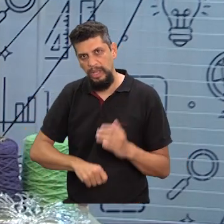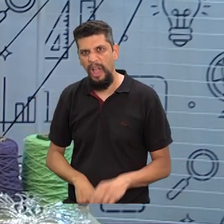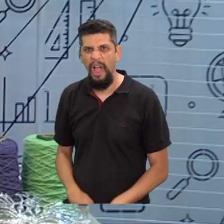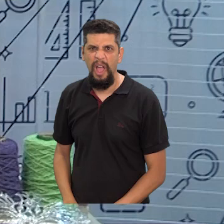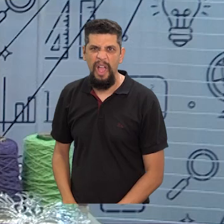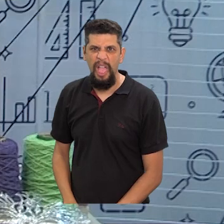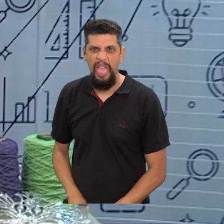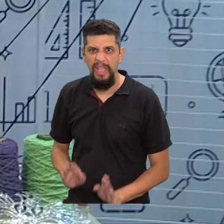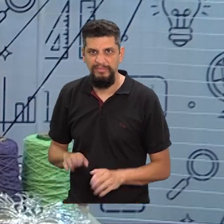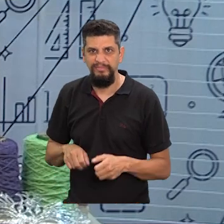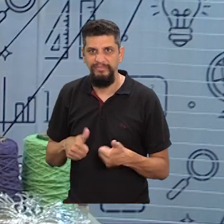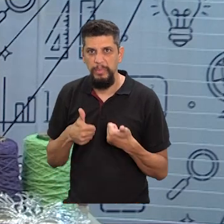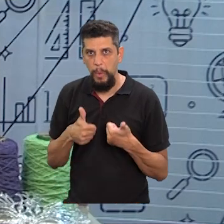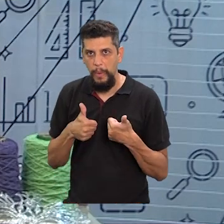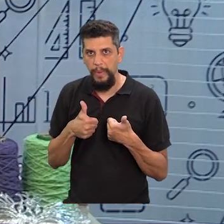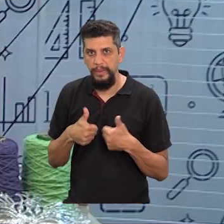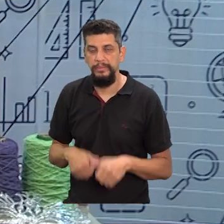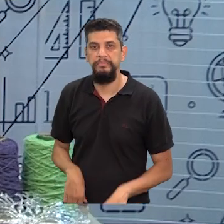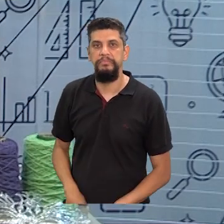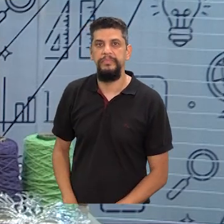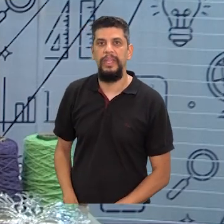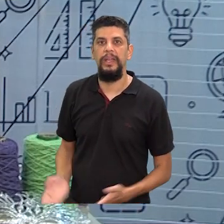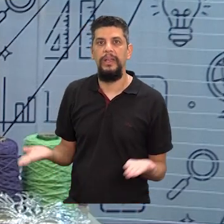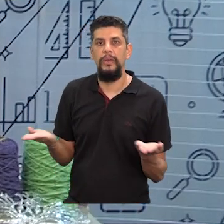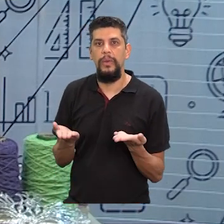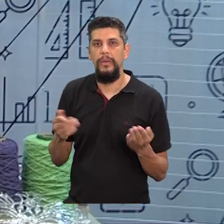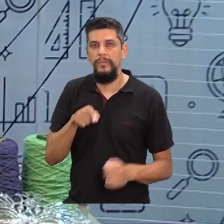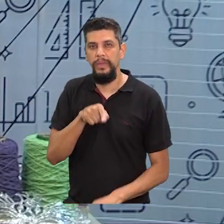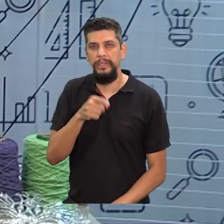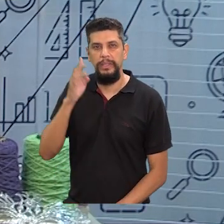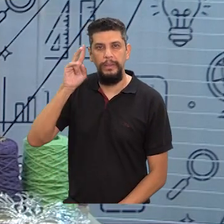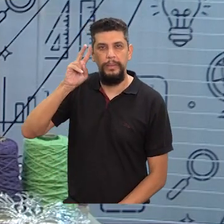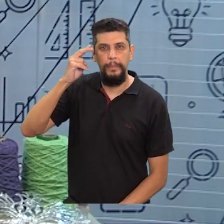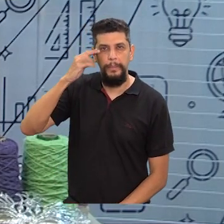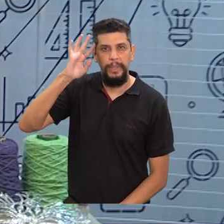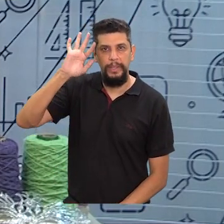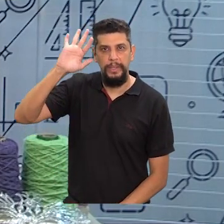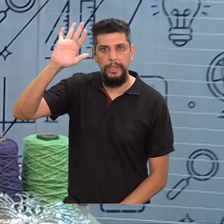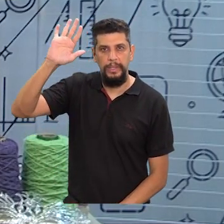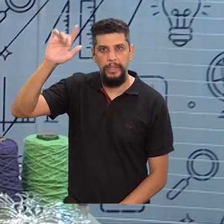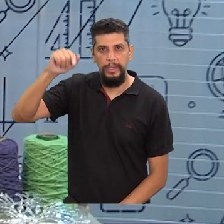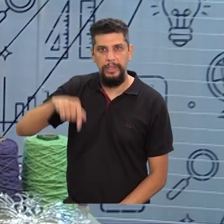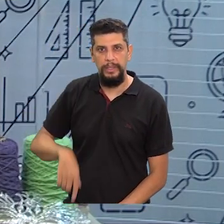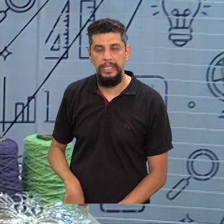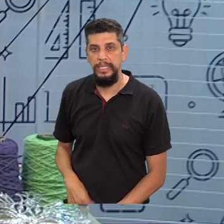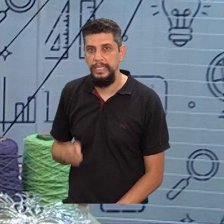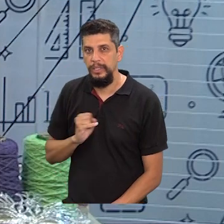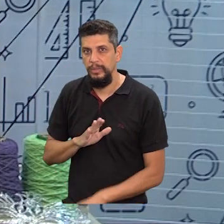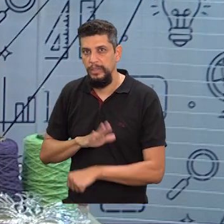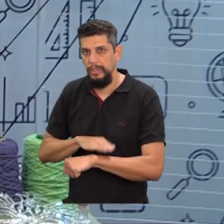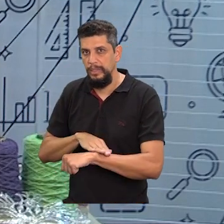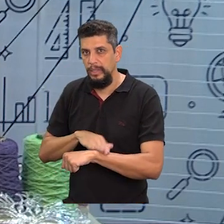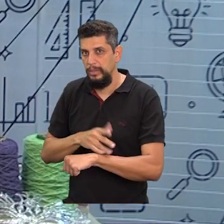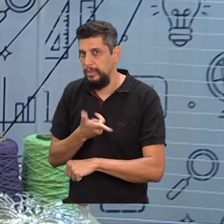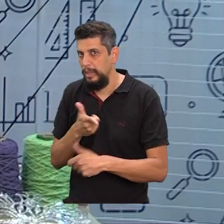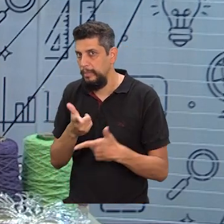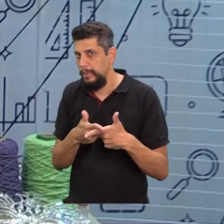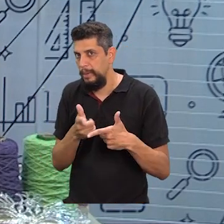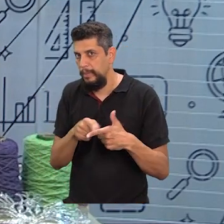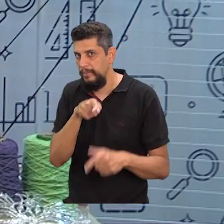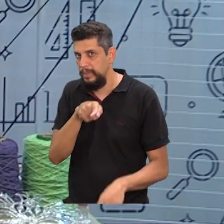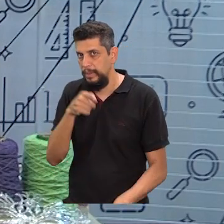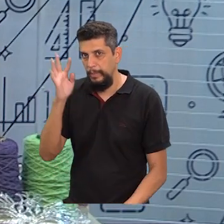pode dizer porque sim e não, tá bom? Legal. Agora que vocês pensaram sobre isso, ah, não, se não deu tempo, não tem